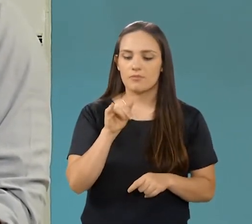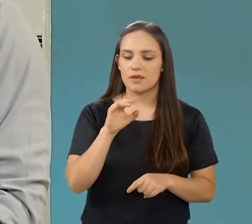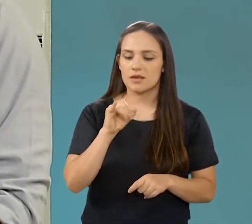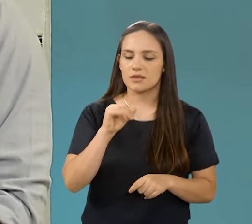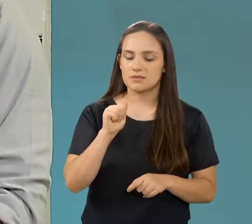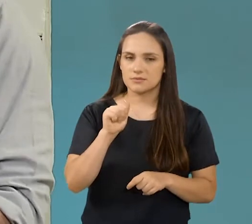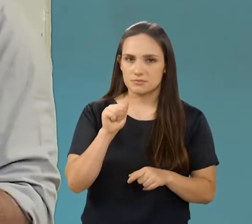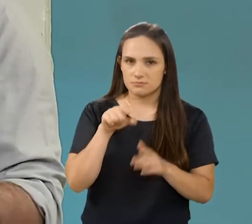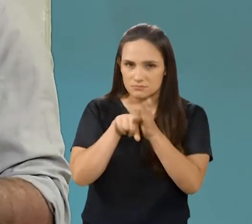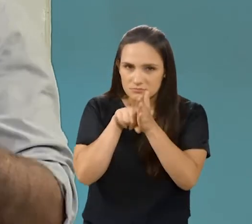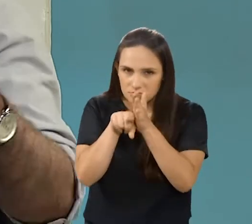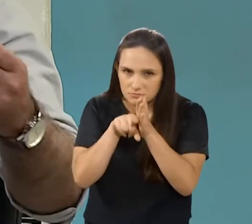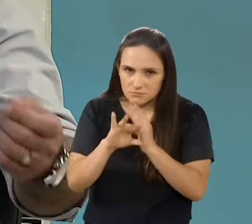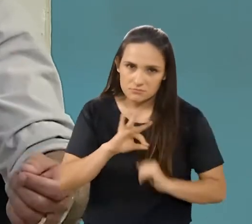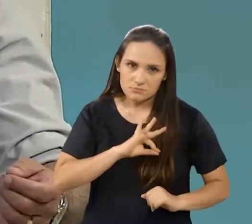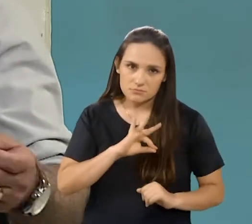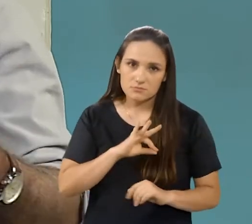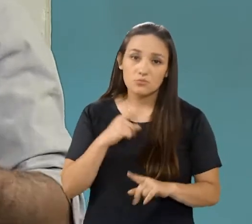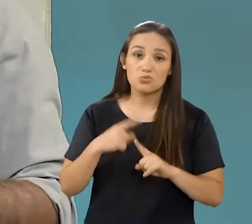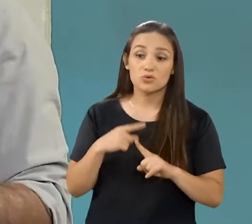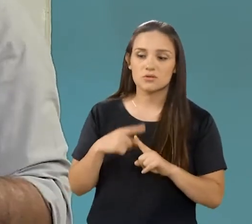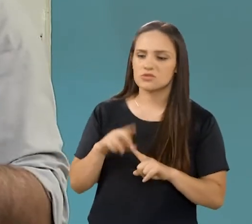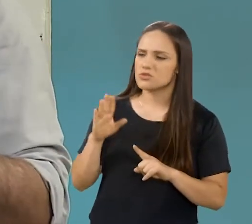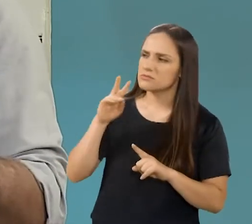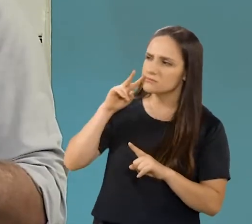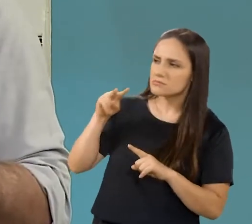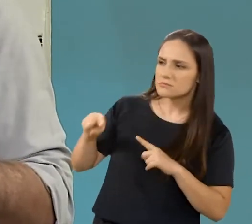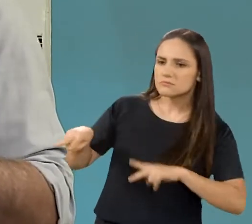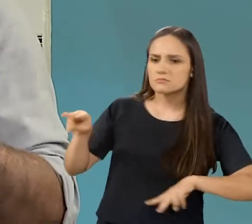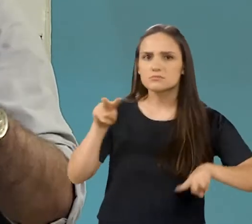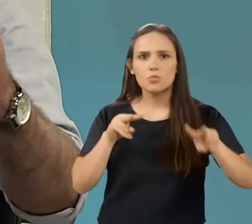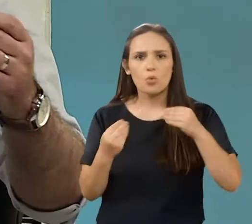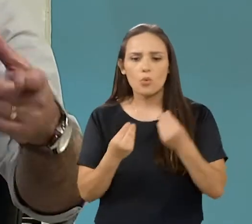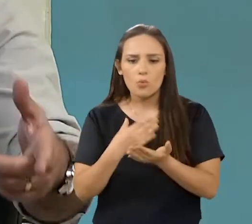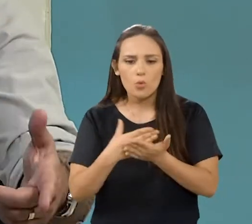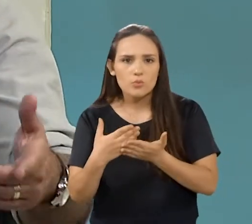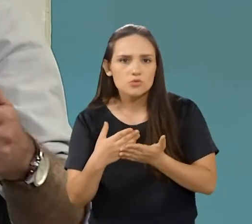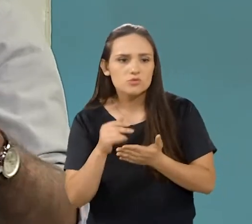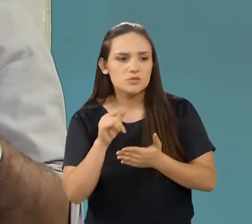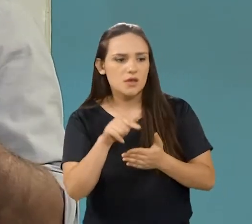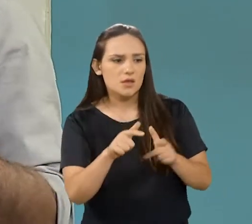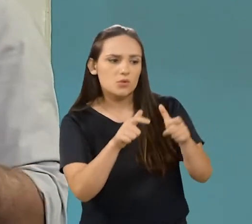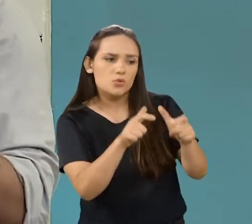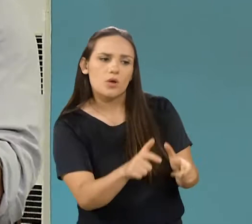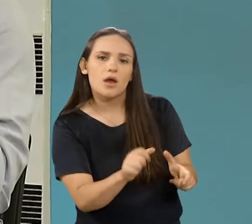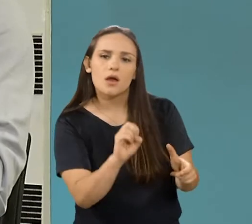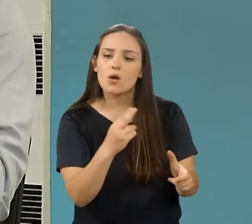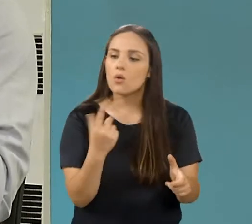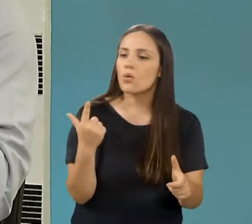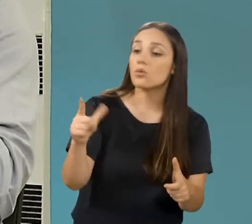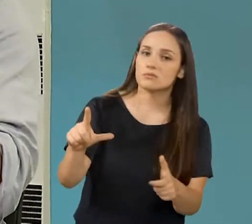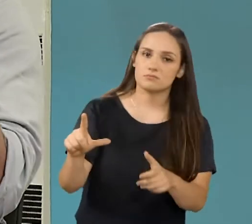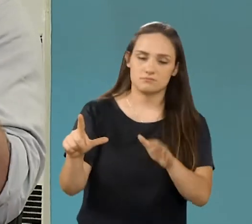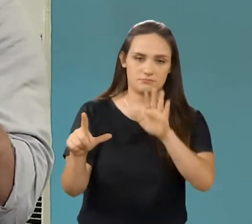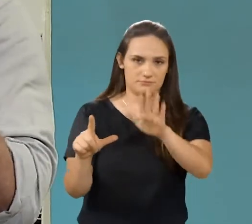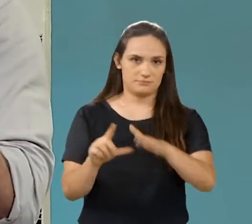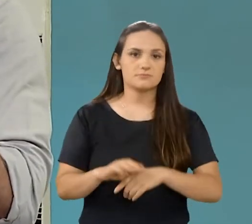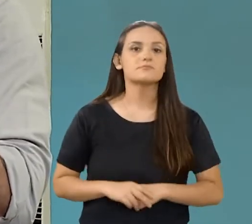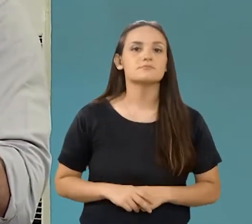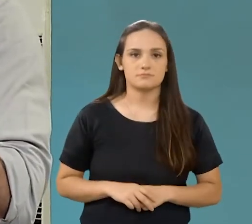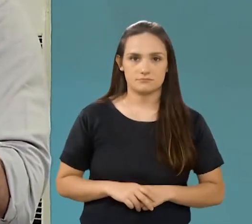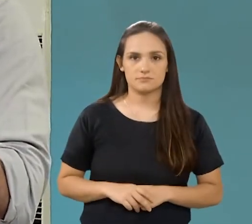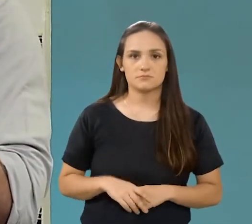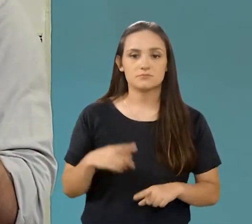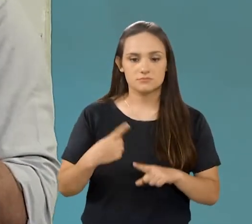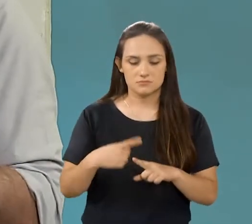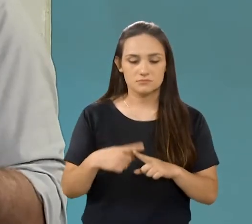porque nós já chegávamos ali, então o perito ele tem esse poder para identificar o início do fogo, se foi aquele mesmo. Nós íamos para confirmar aquilo que nós estávamos vendo